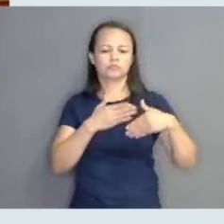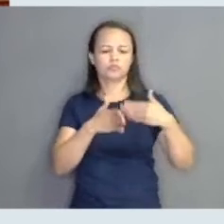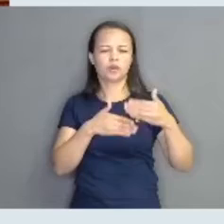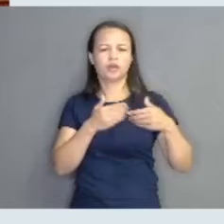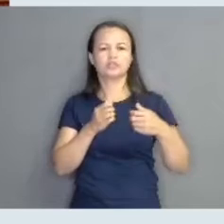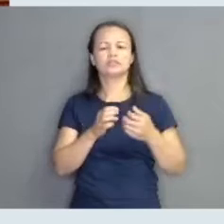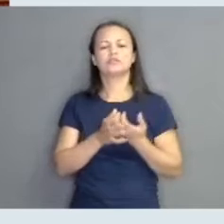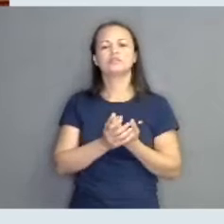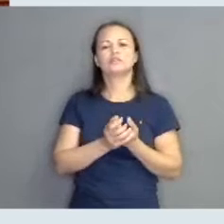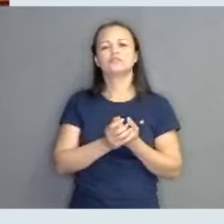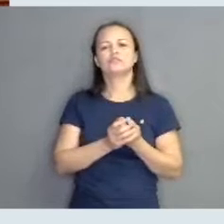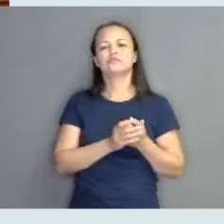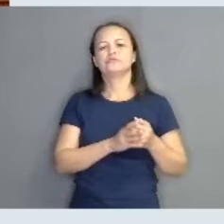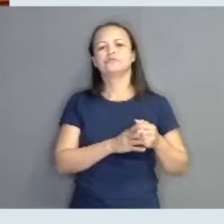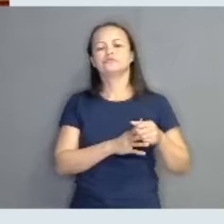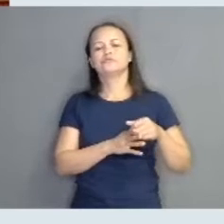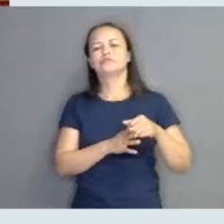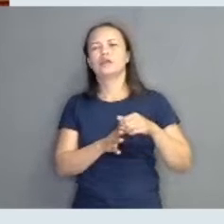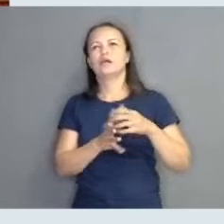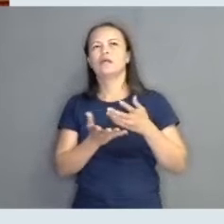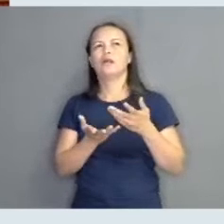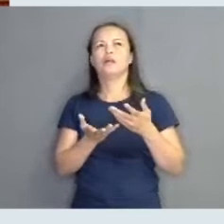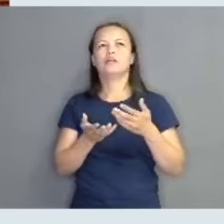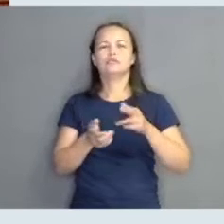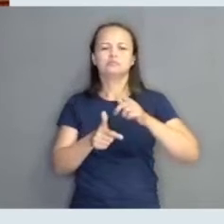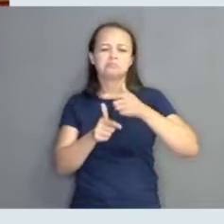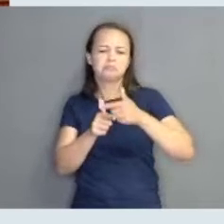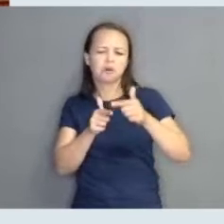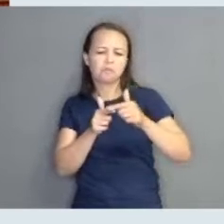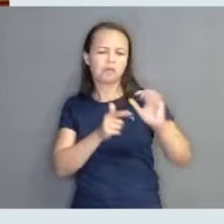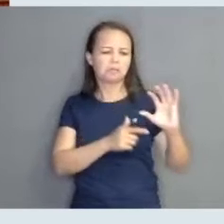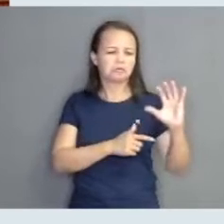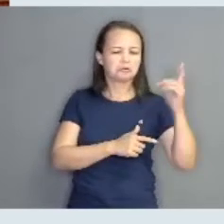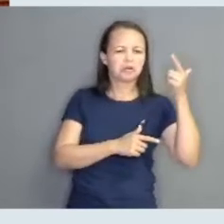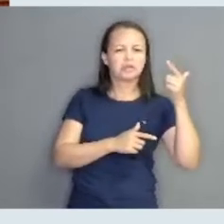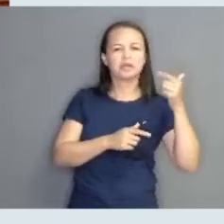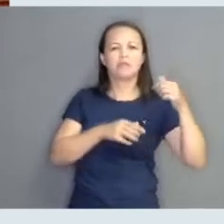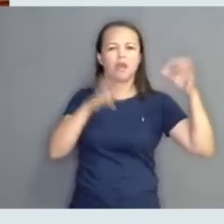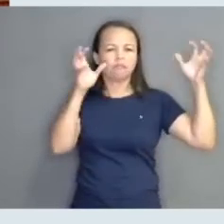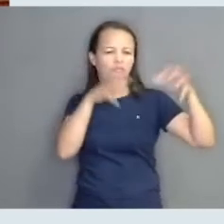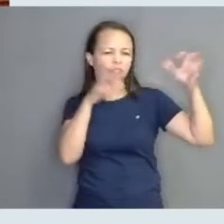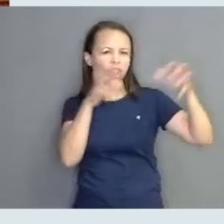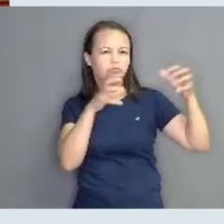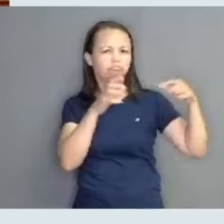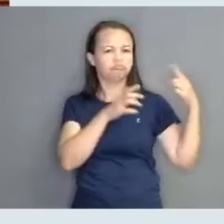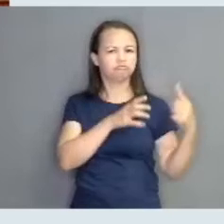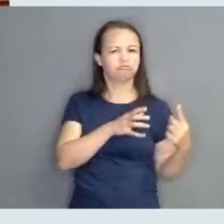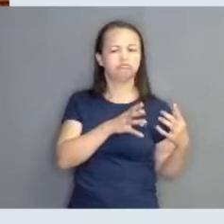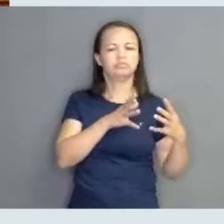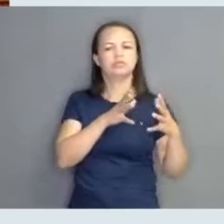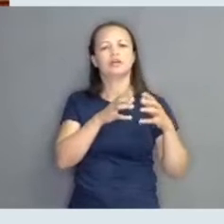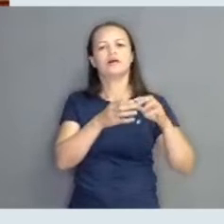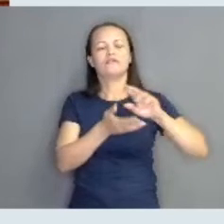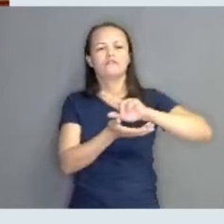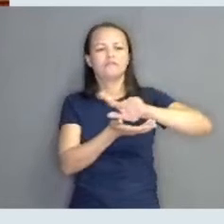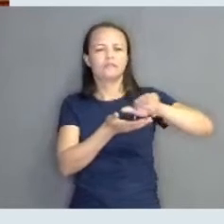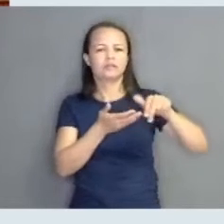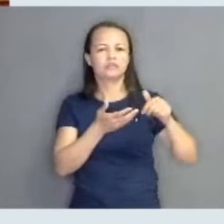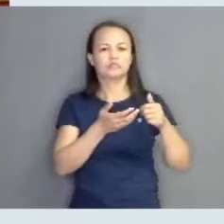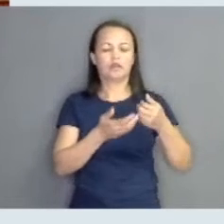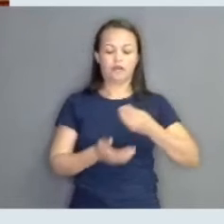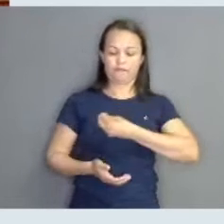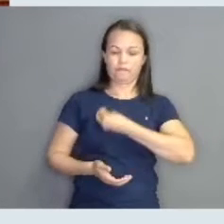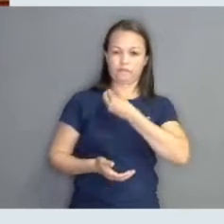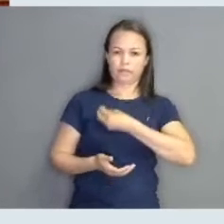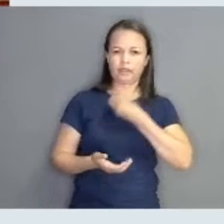viagens de muito problema climático, né? Tempestades e tal. Muitas vidas